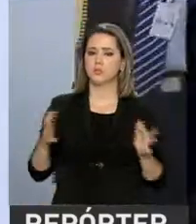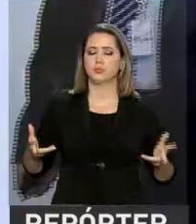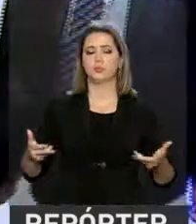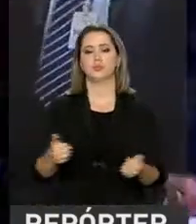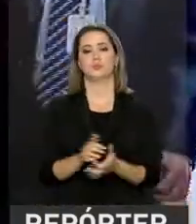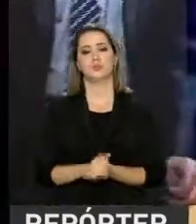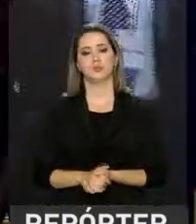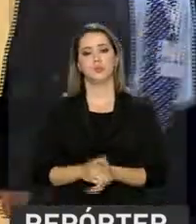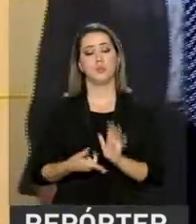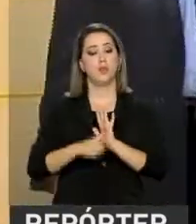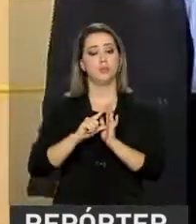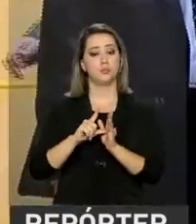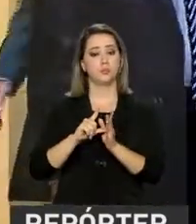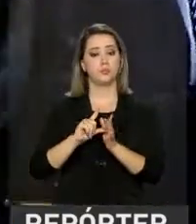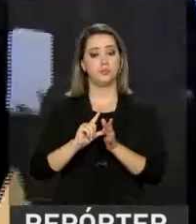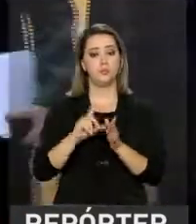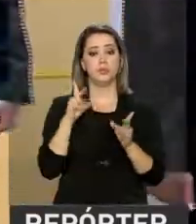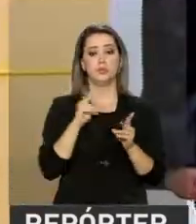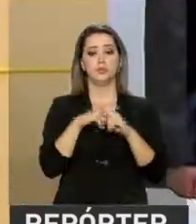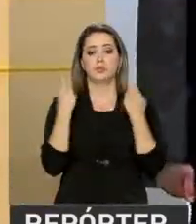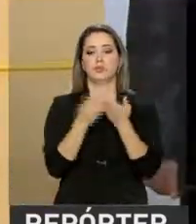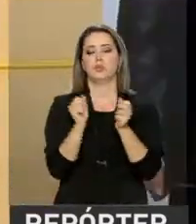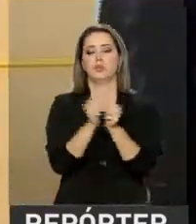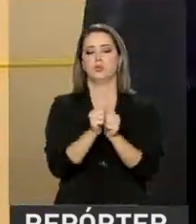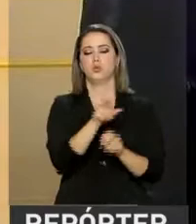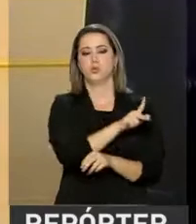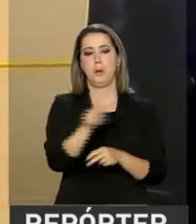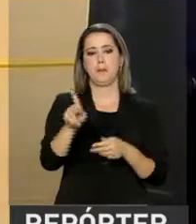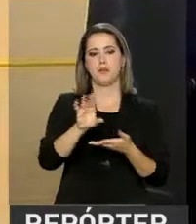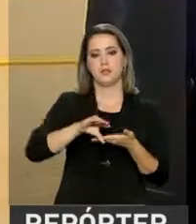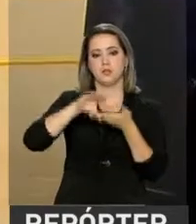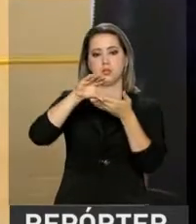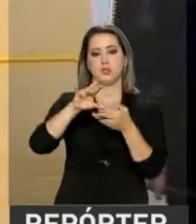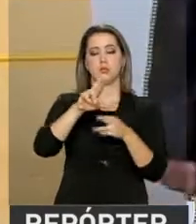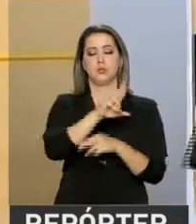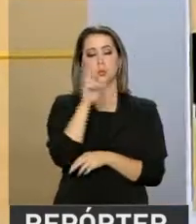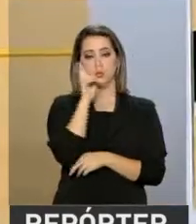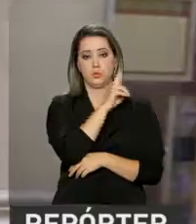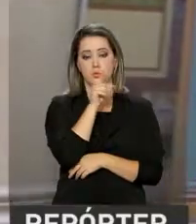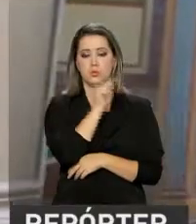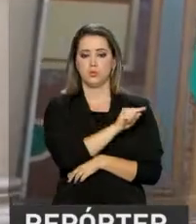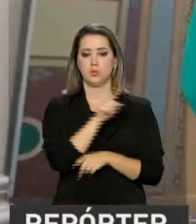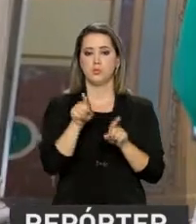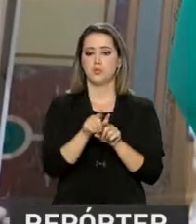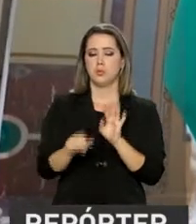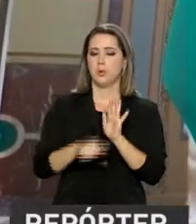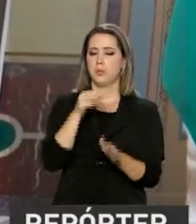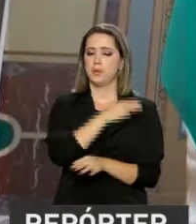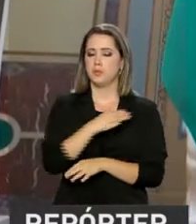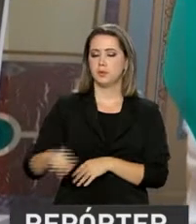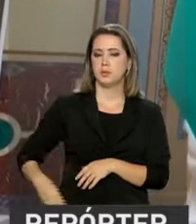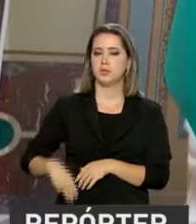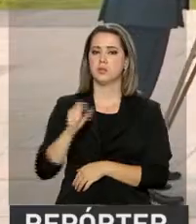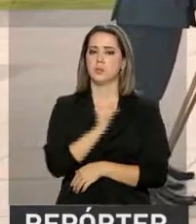Antes de encontrar o presidente Putin, Michel Temer também se reuniu com a presidente do Conselho da Rússia, Valentina Matvienko, e com o primeiro-ministro